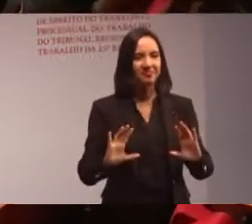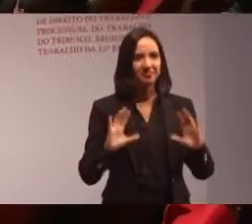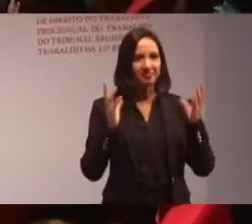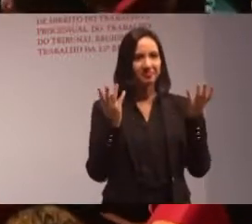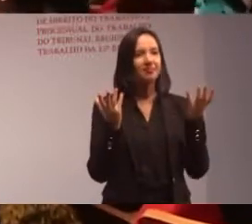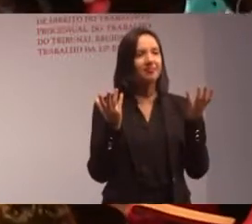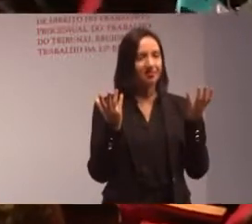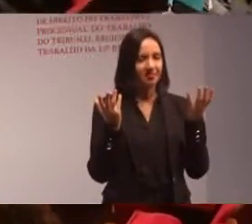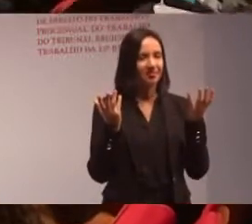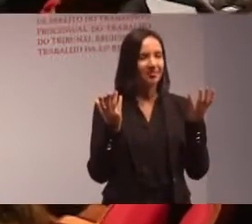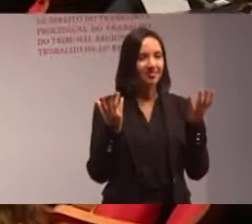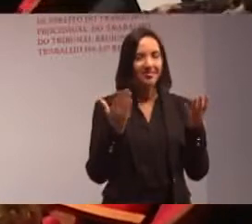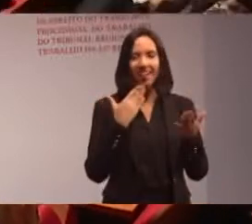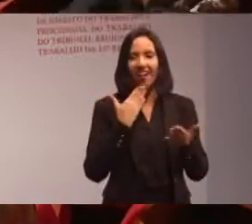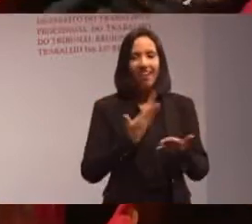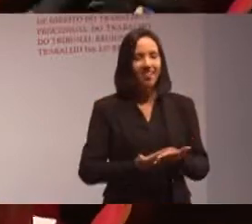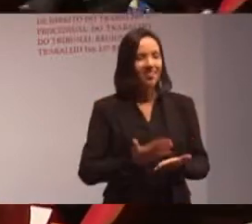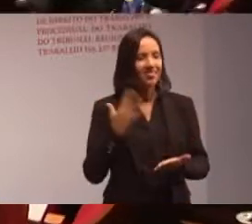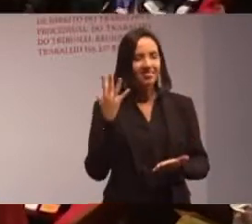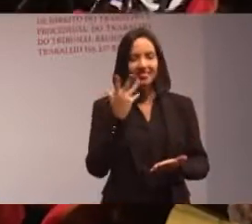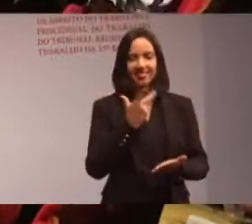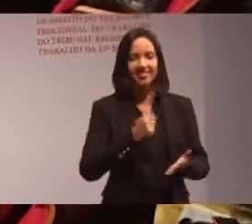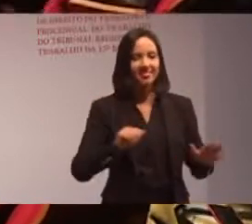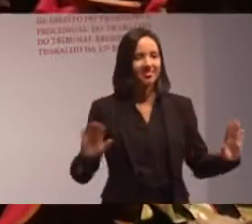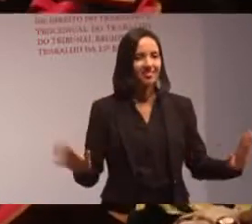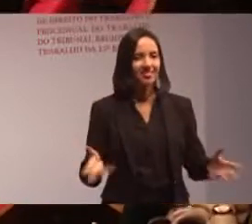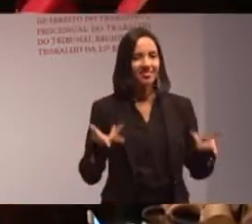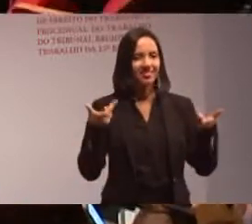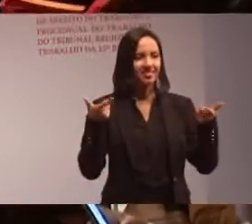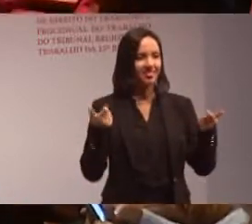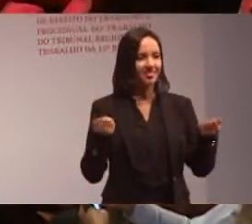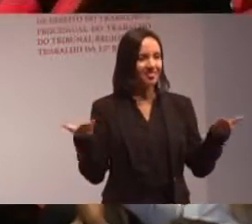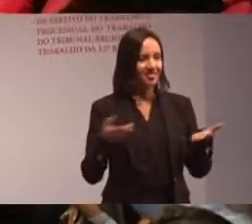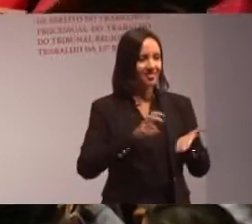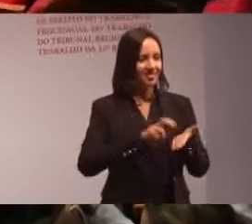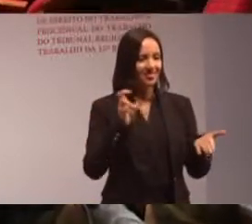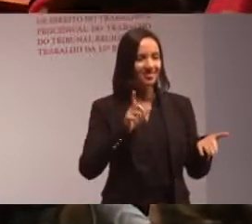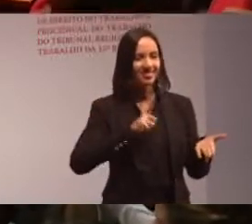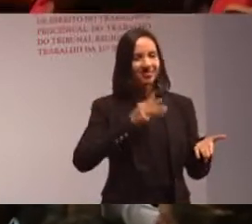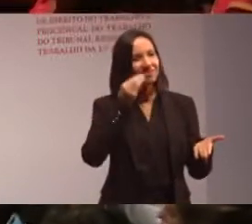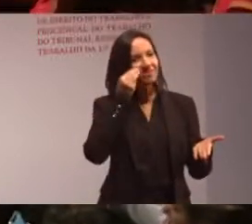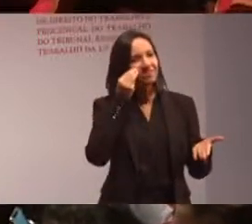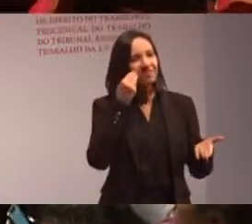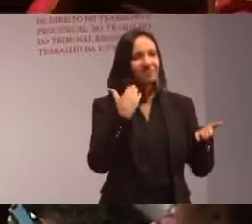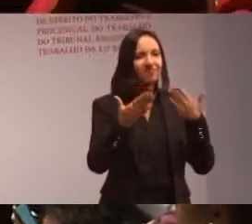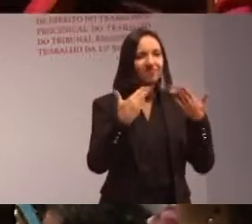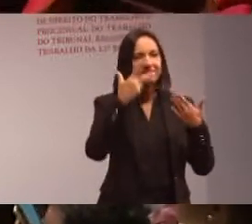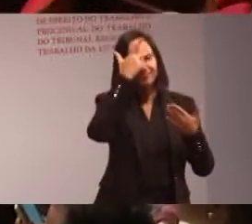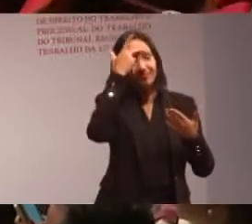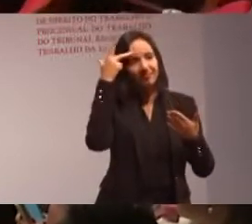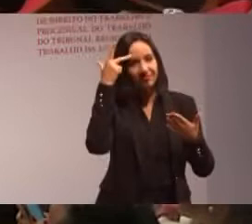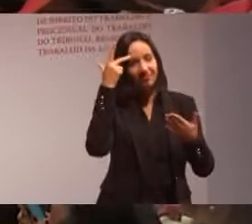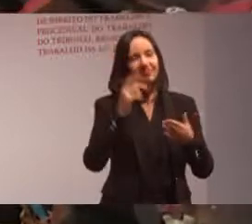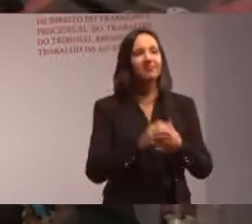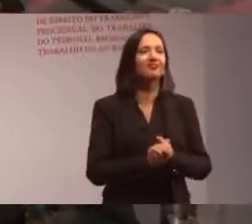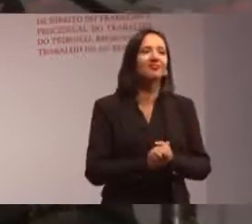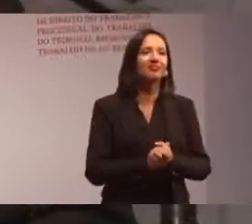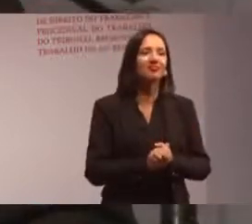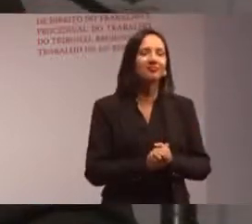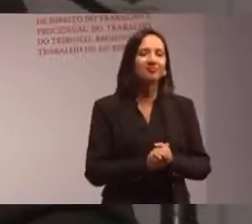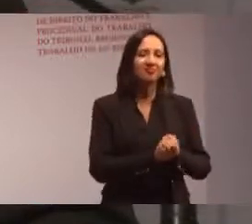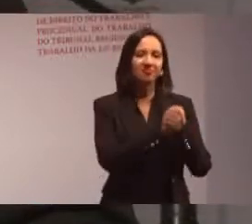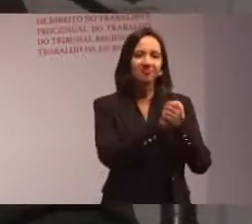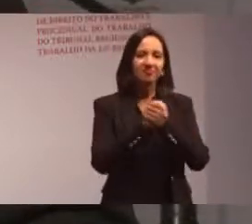que está deslumbrante, maravilhoso. Desde hoje de manhã tive a oportunidade de conversar com algumas pessoas, então meus